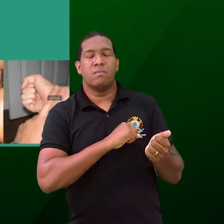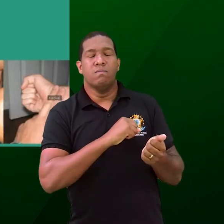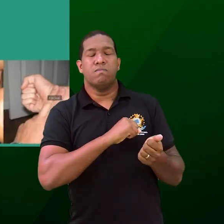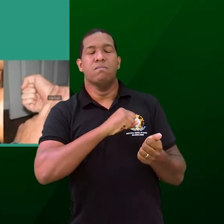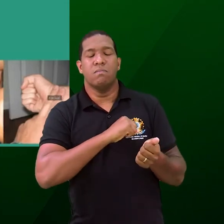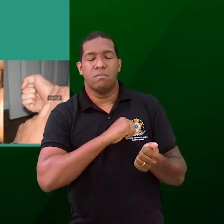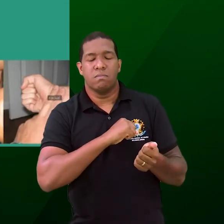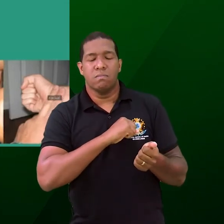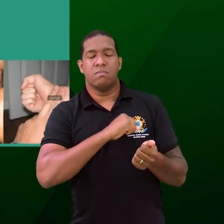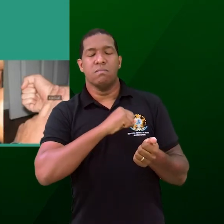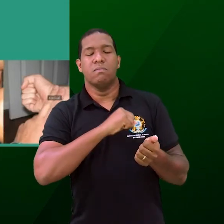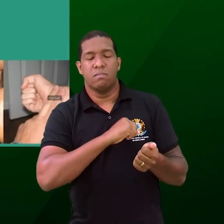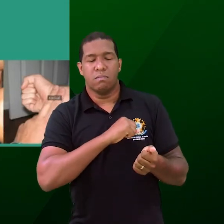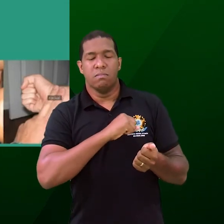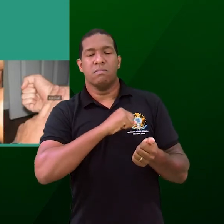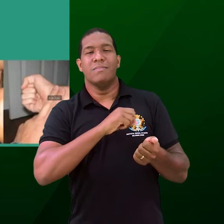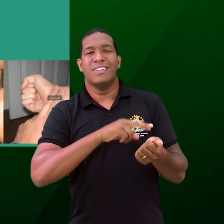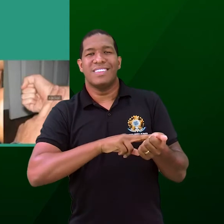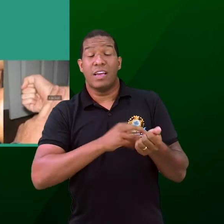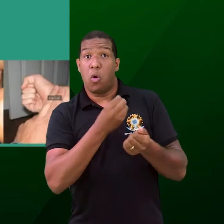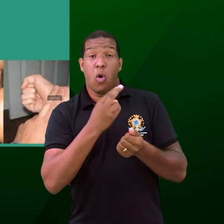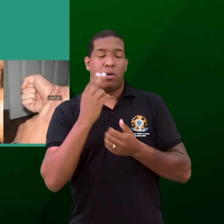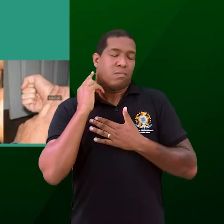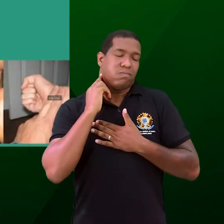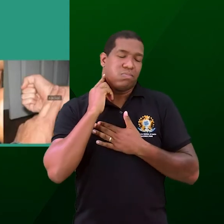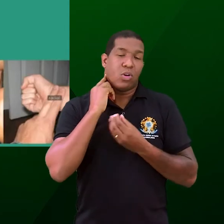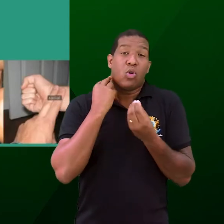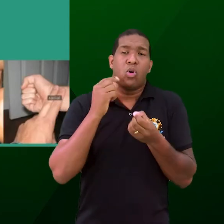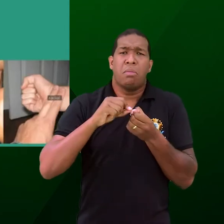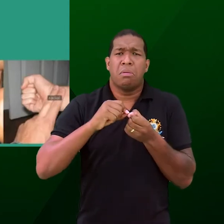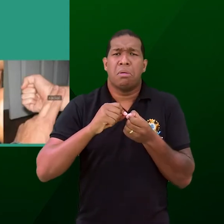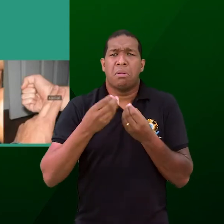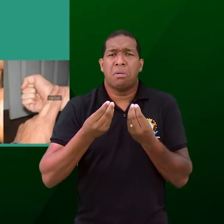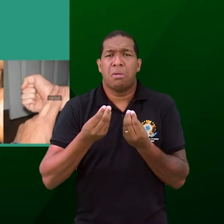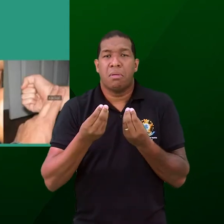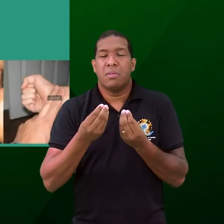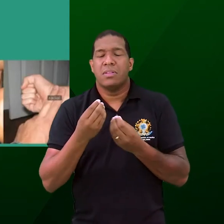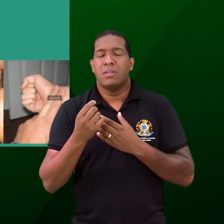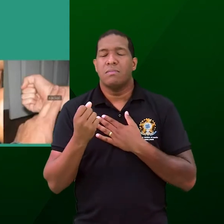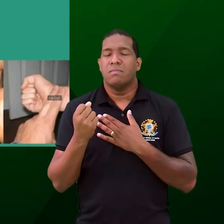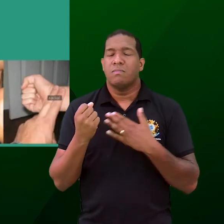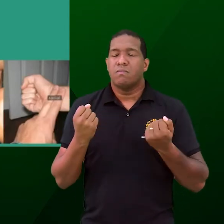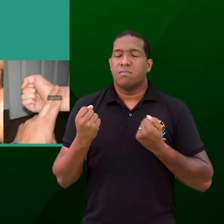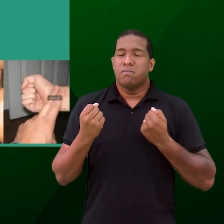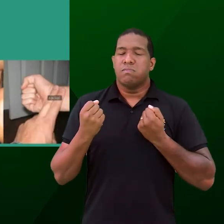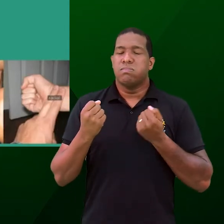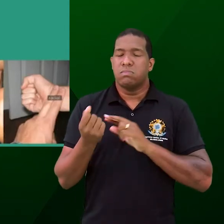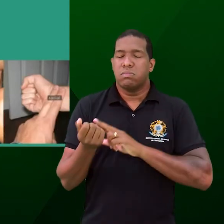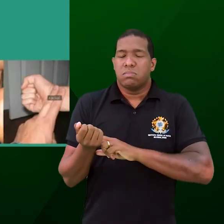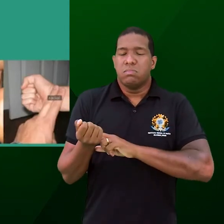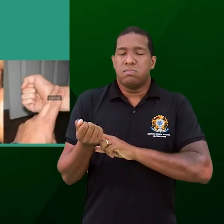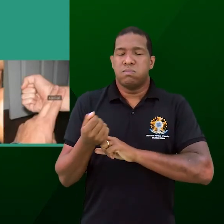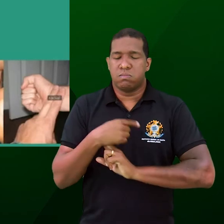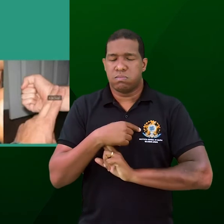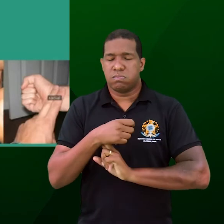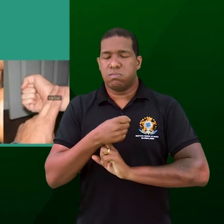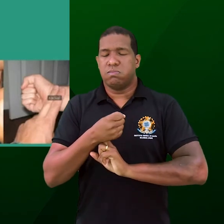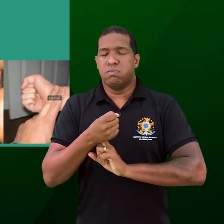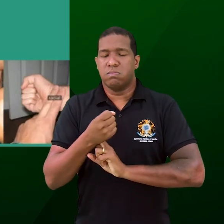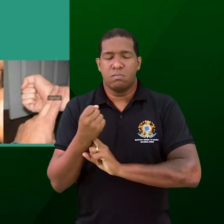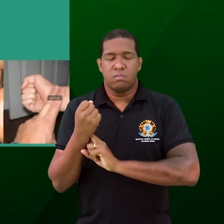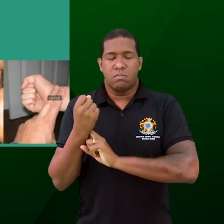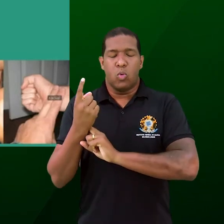isso? Existe uma fórmula, tá, que eu coloquei aqui para vocês. Ela é muito antiga, mas ela ainda é utilizada, embora tenha um